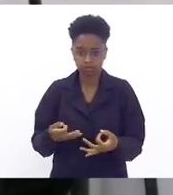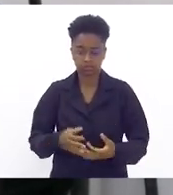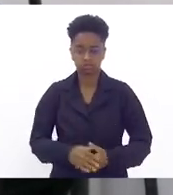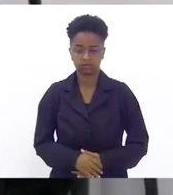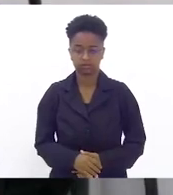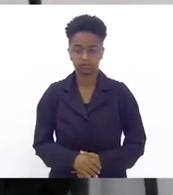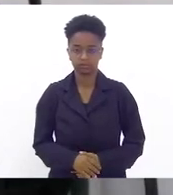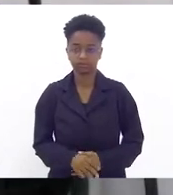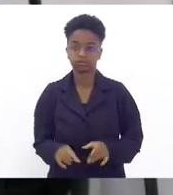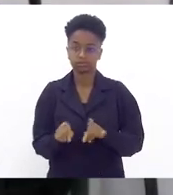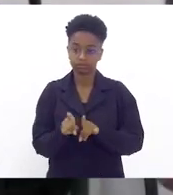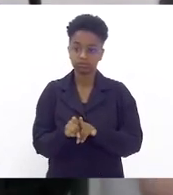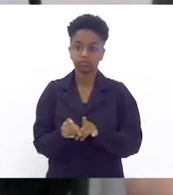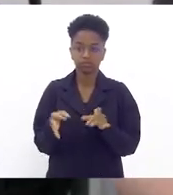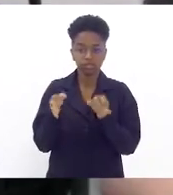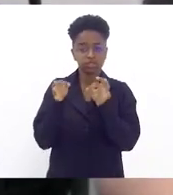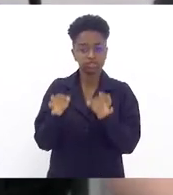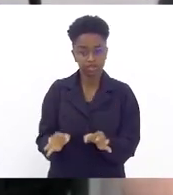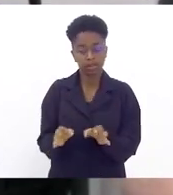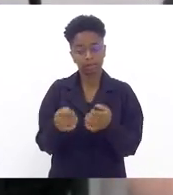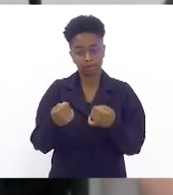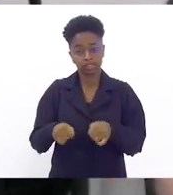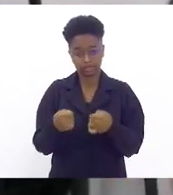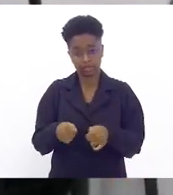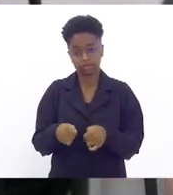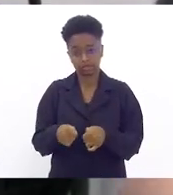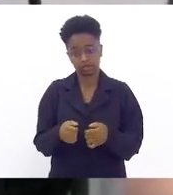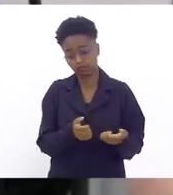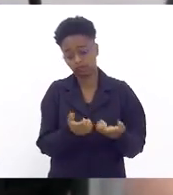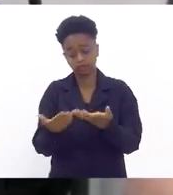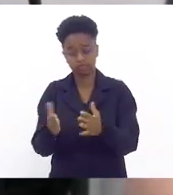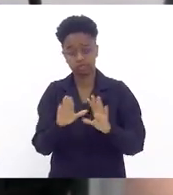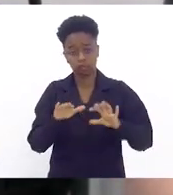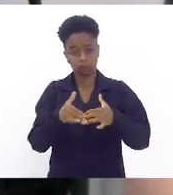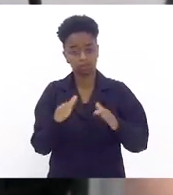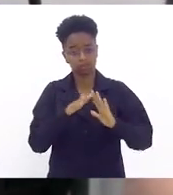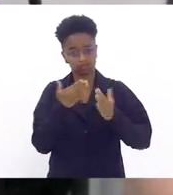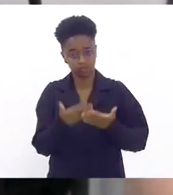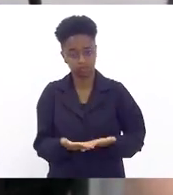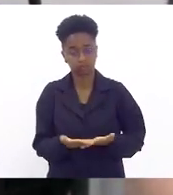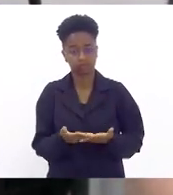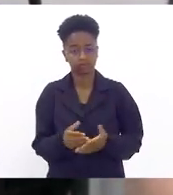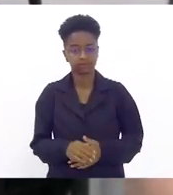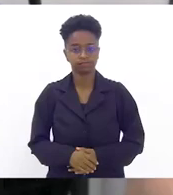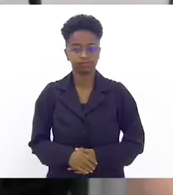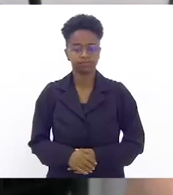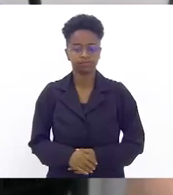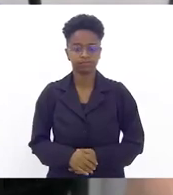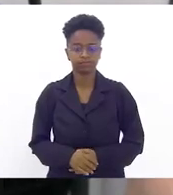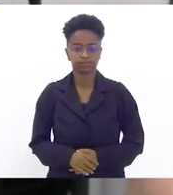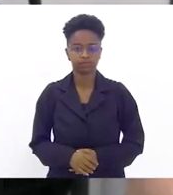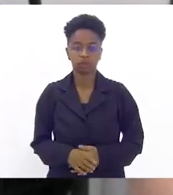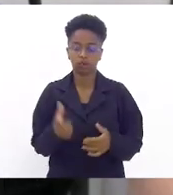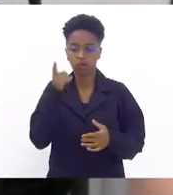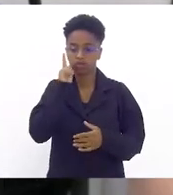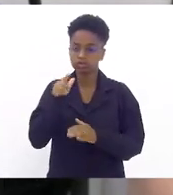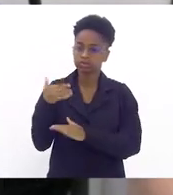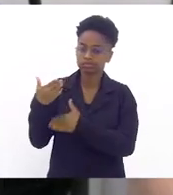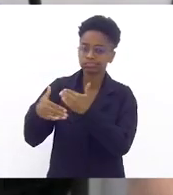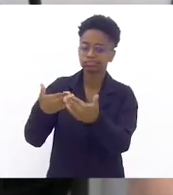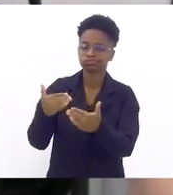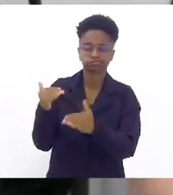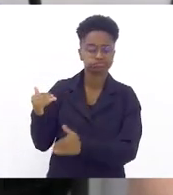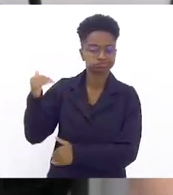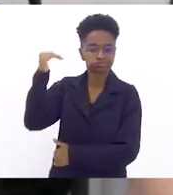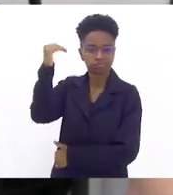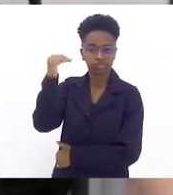e com a dignidade que precisa ter para que a comunidade escolar tem o seu devido enfim desempenho em Alto